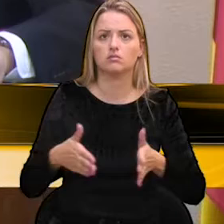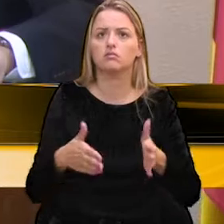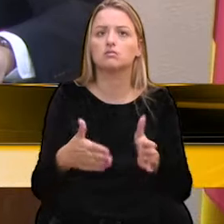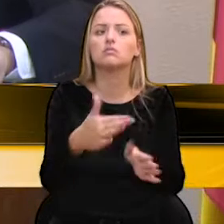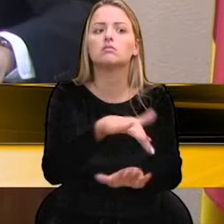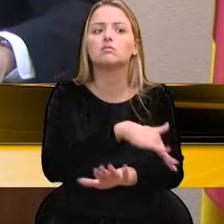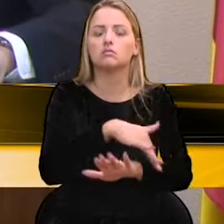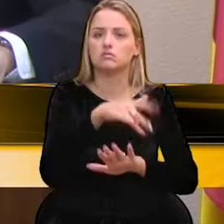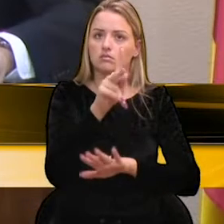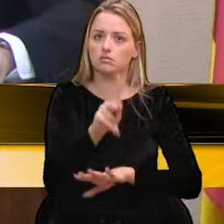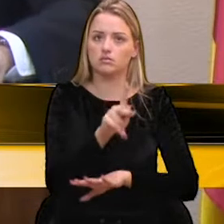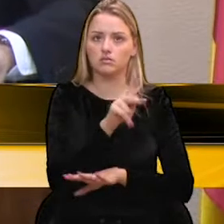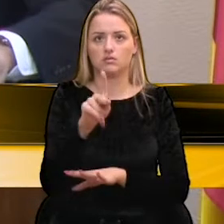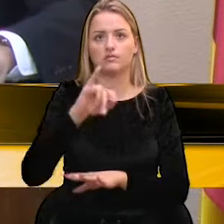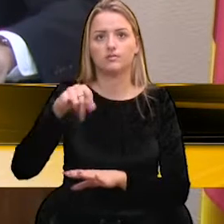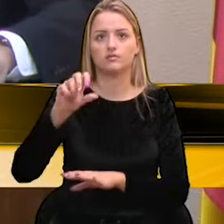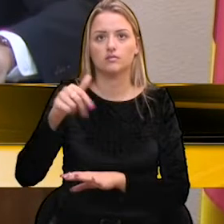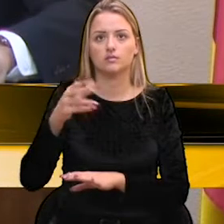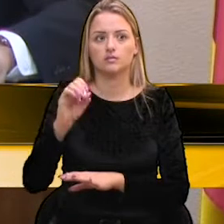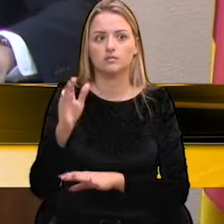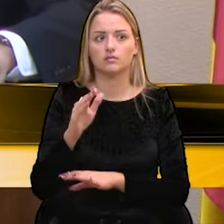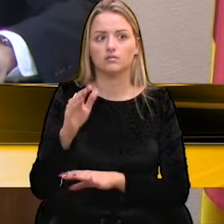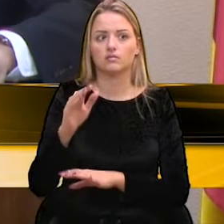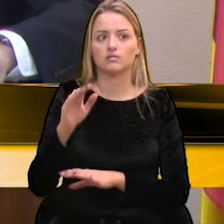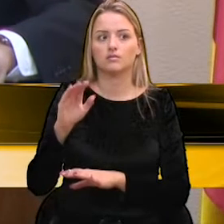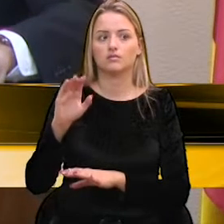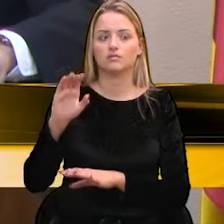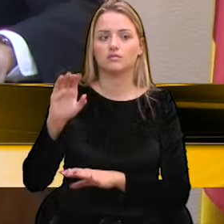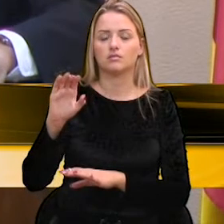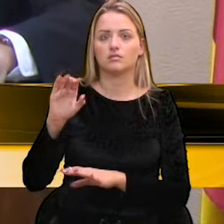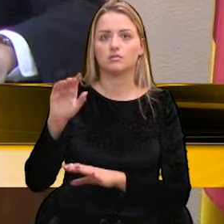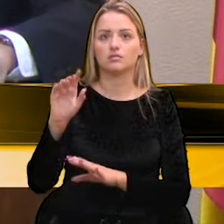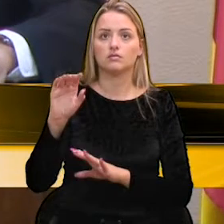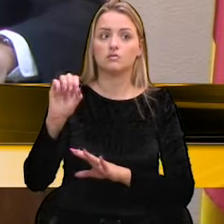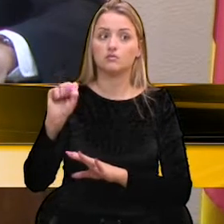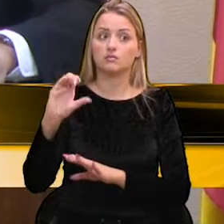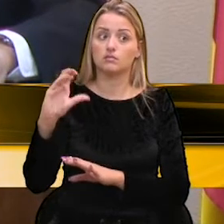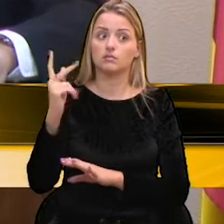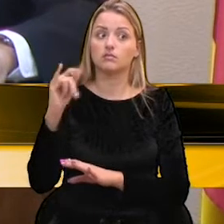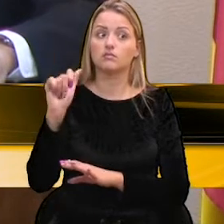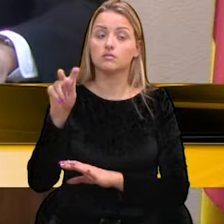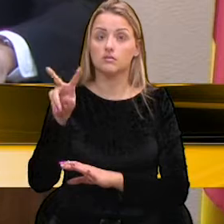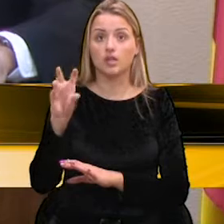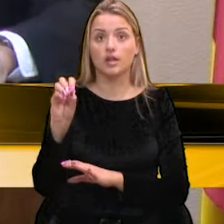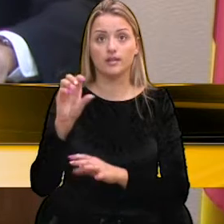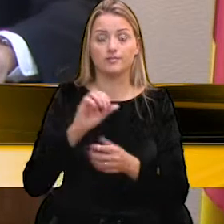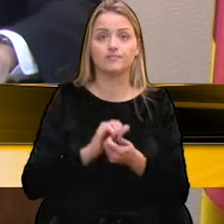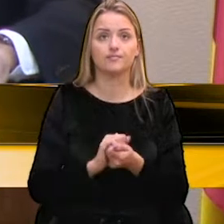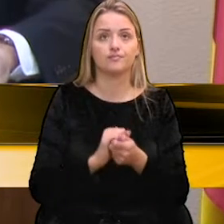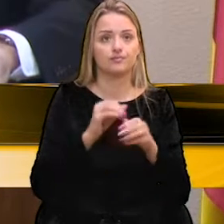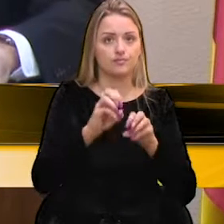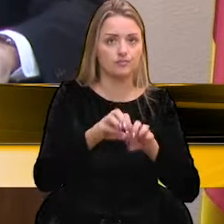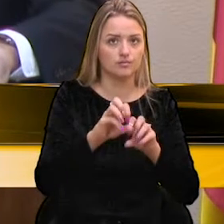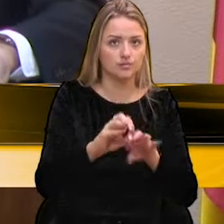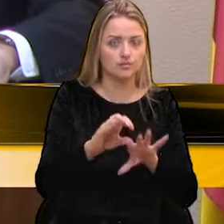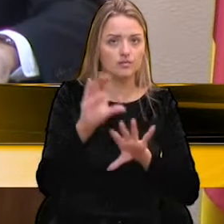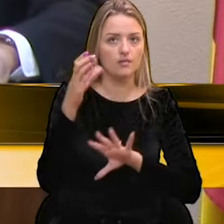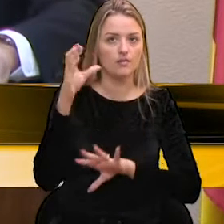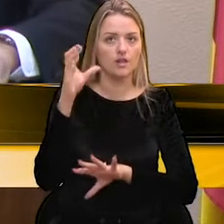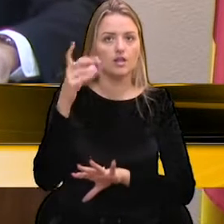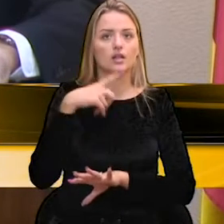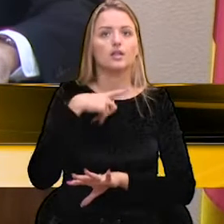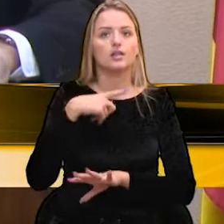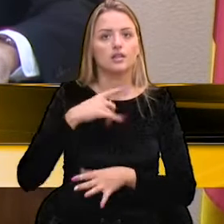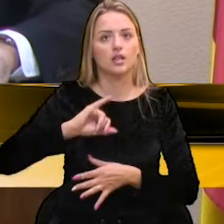Esquiavo. A Organização das Nações Unidas para a Cultura, para a Educação e para a Ciência nos deu